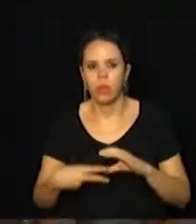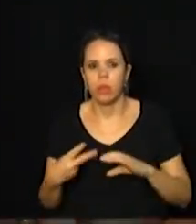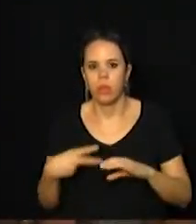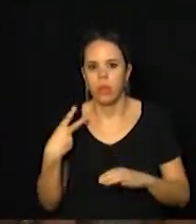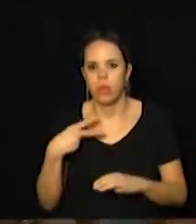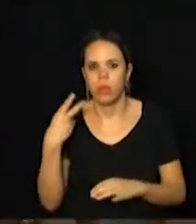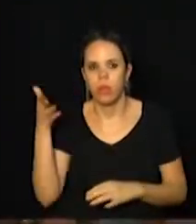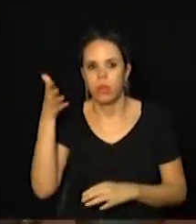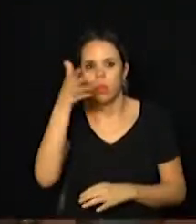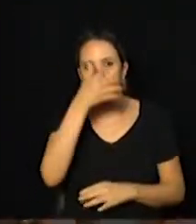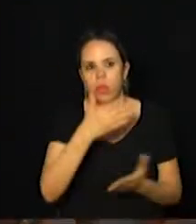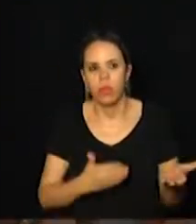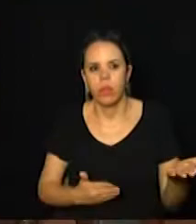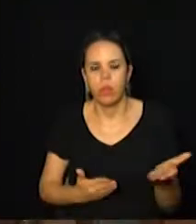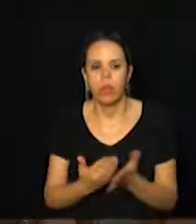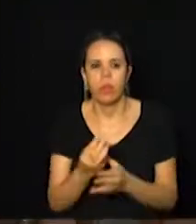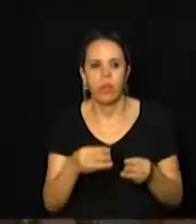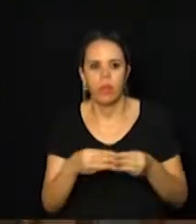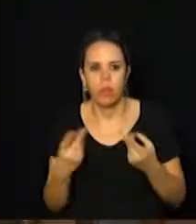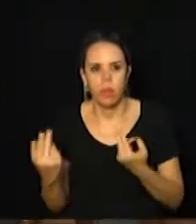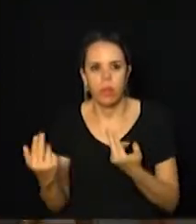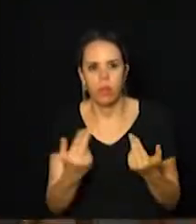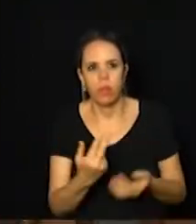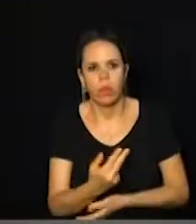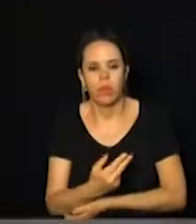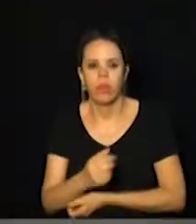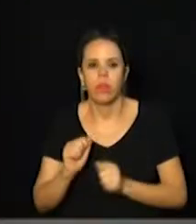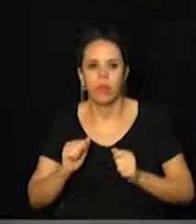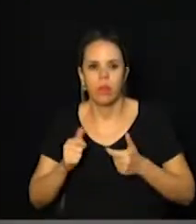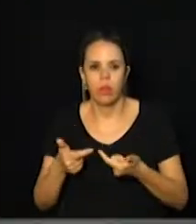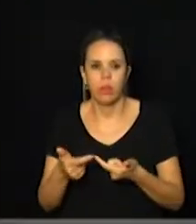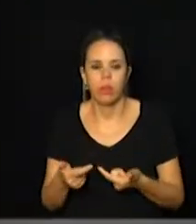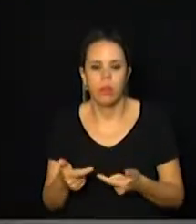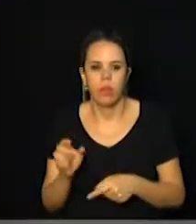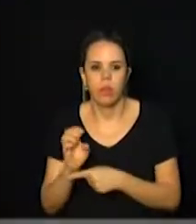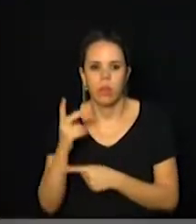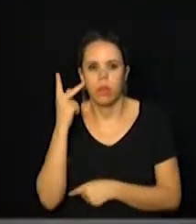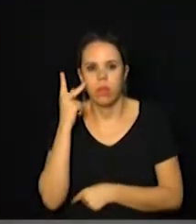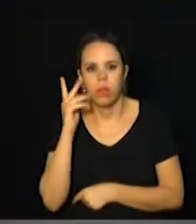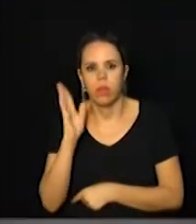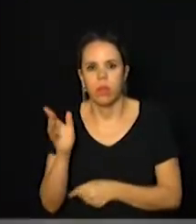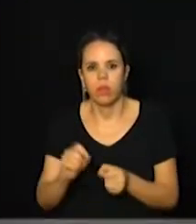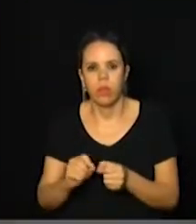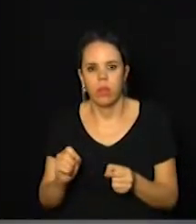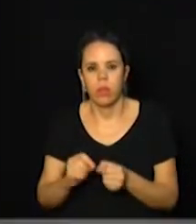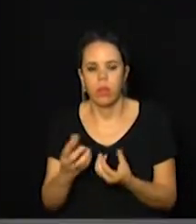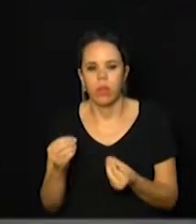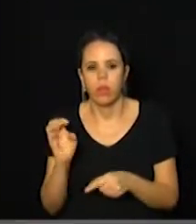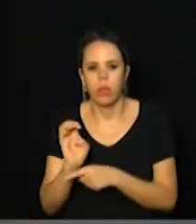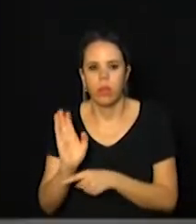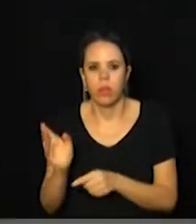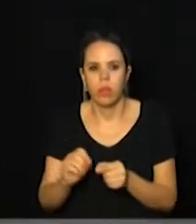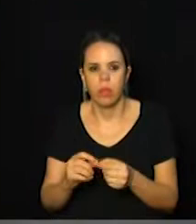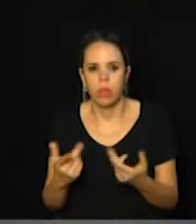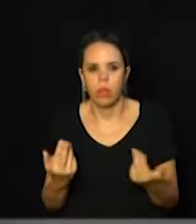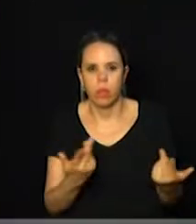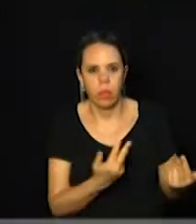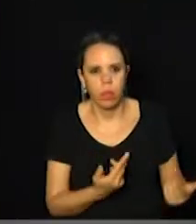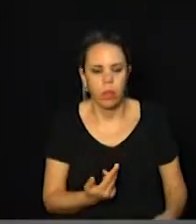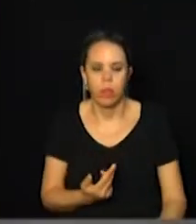vereadores estão aprovando moções Assembleia Legislativa do Estado de São Paulo já fez vários estados também estão fazendo